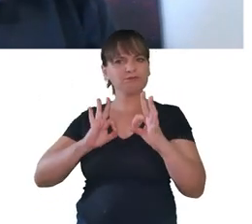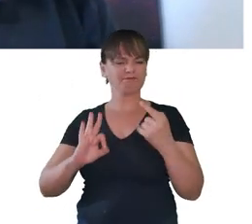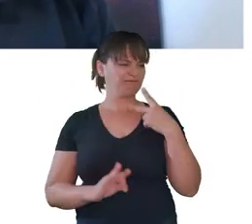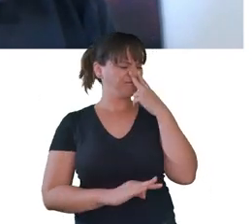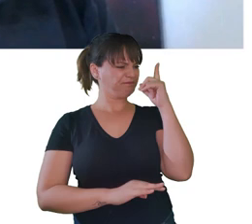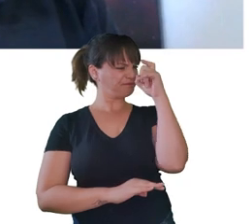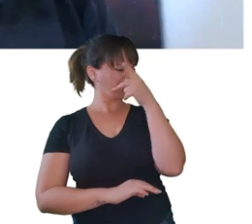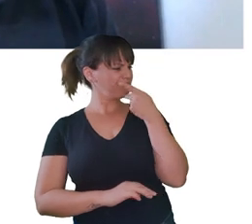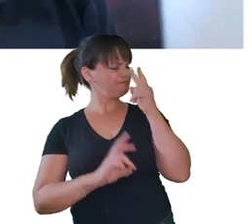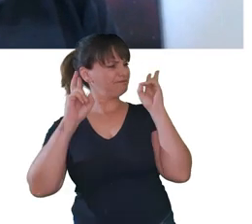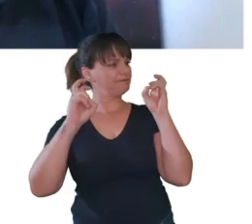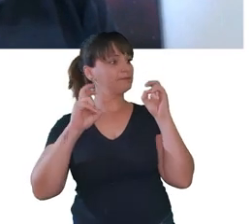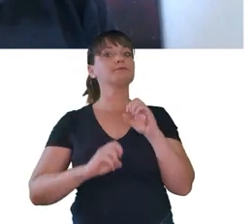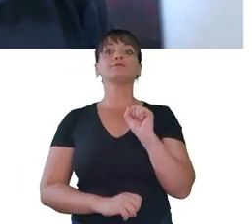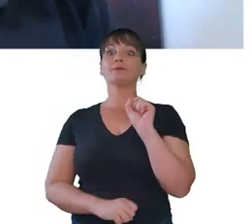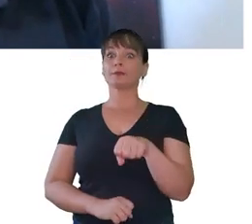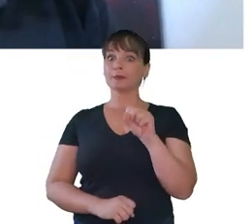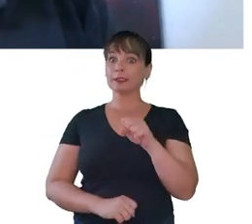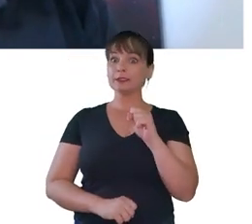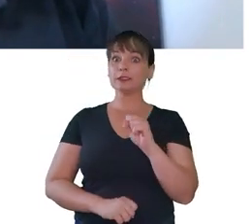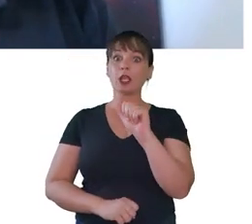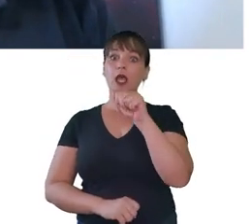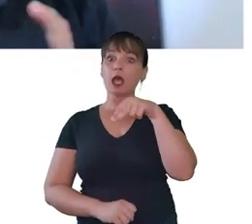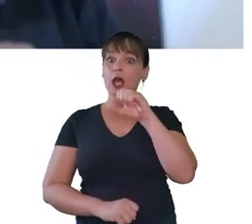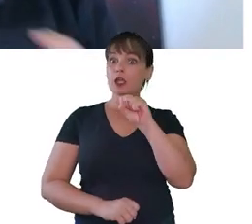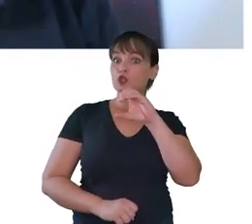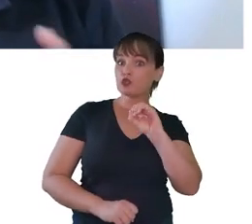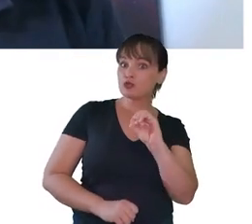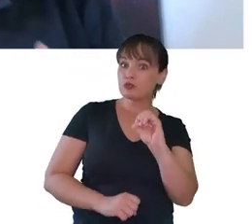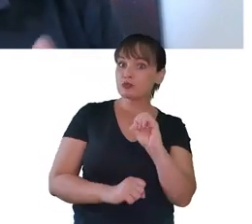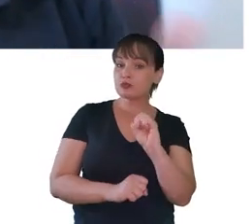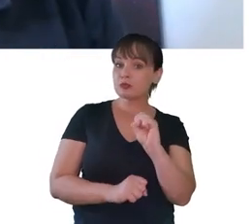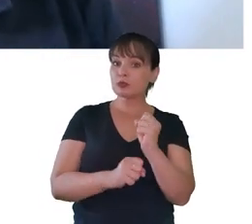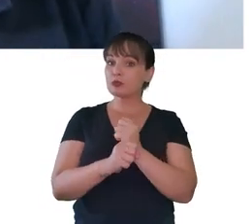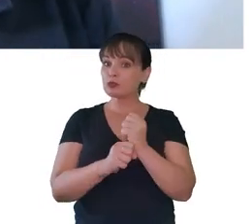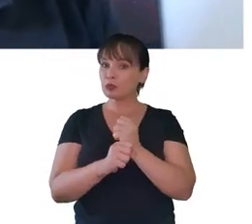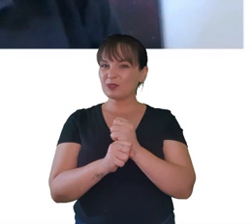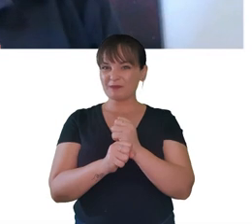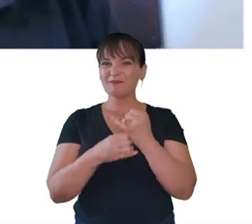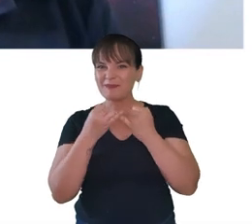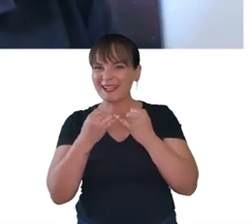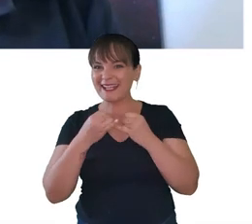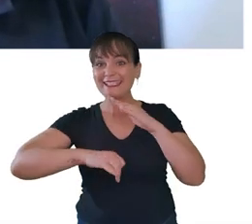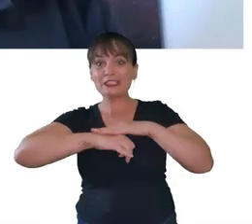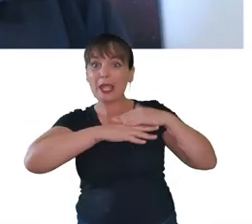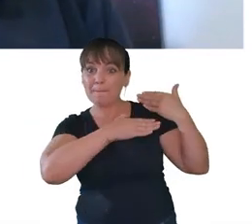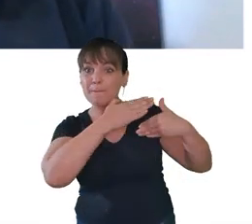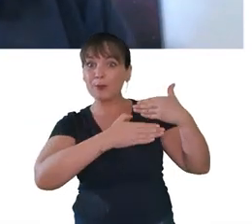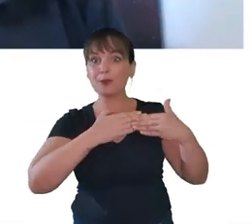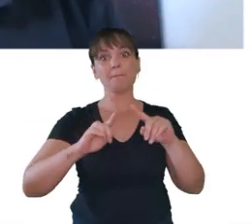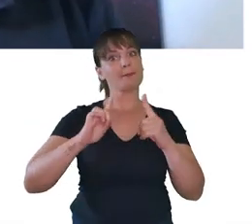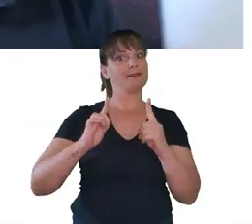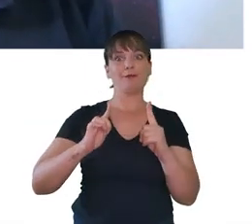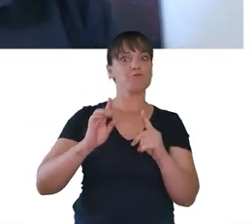eu acho difícil falar sobre isso. Exatamente. Anos-luz, apesar do nome anos, nos remete a tempo, né?